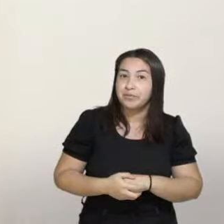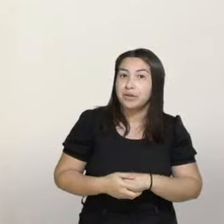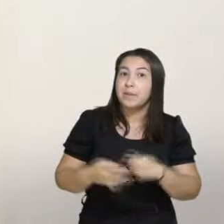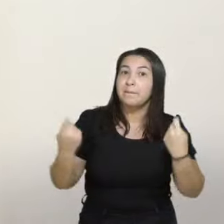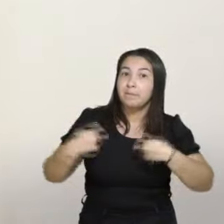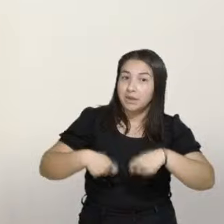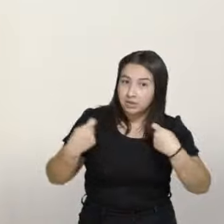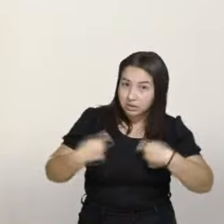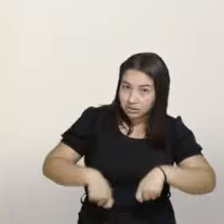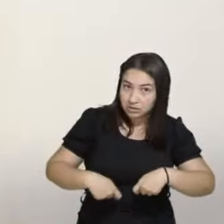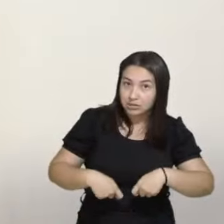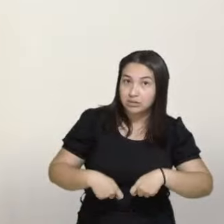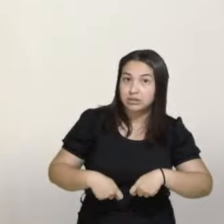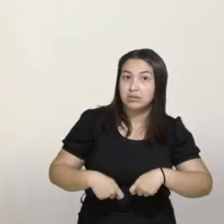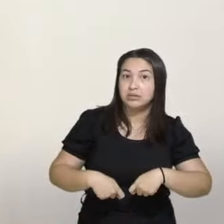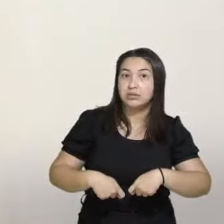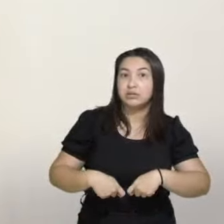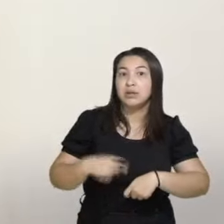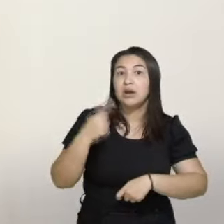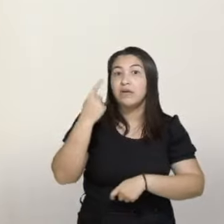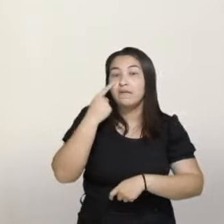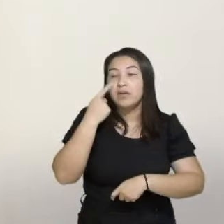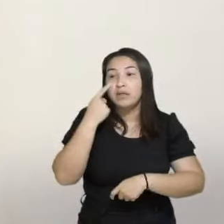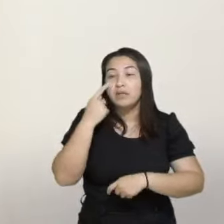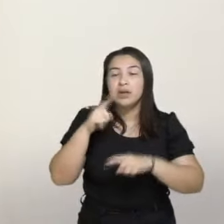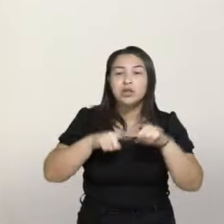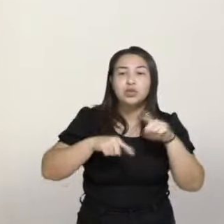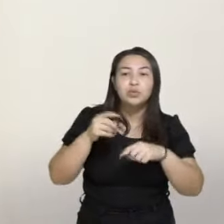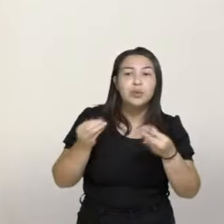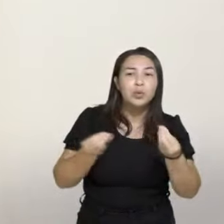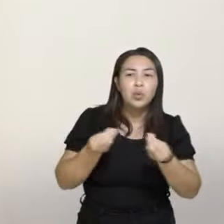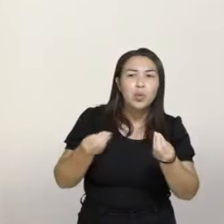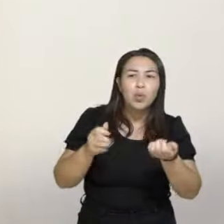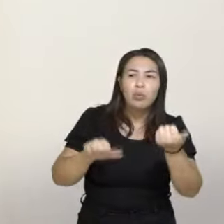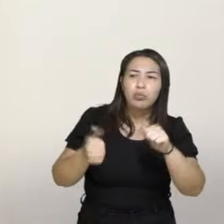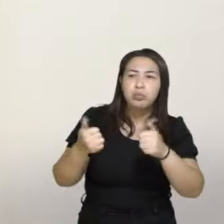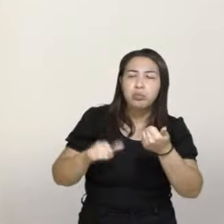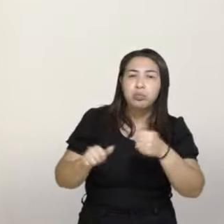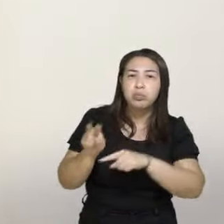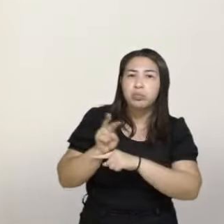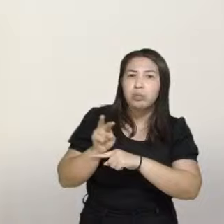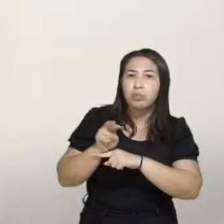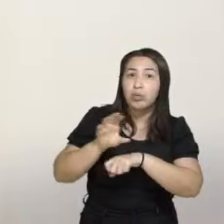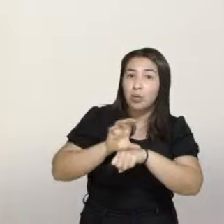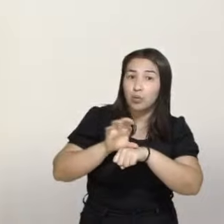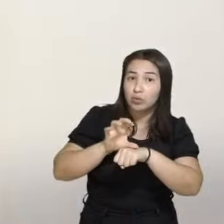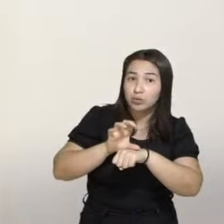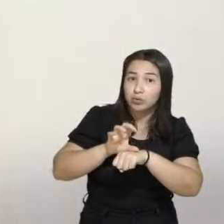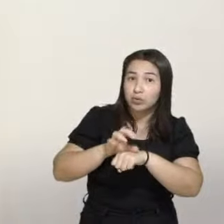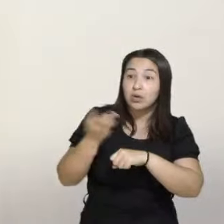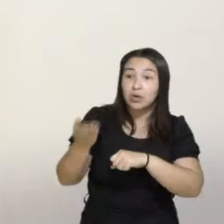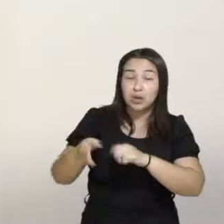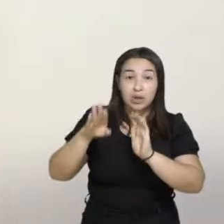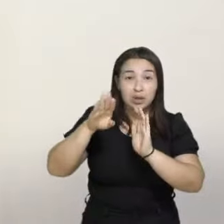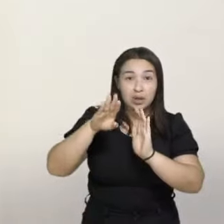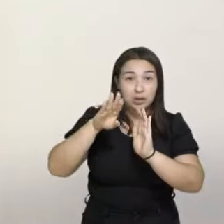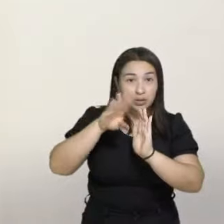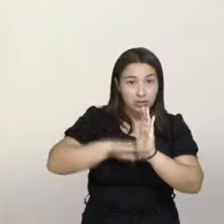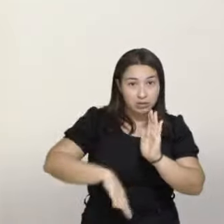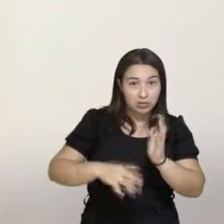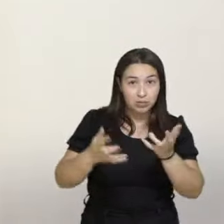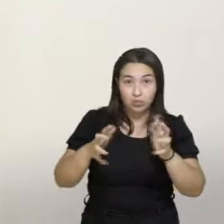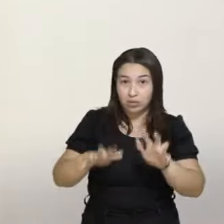vir acompanhado de instrumentos de monitoramento constitucionais para que essa renúncia, essa recusa